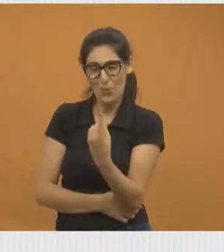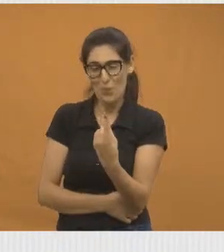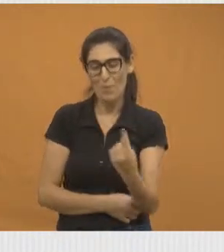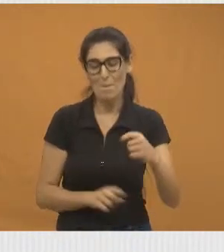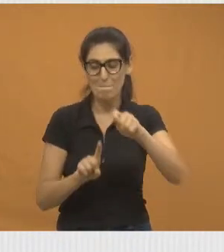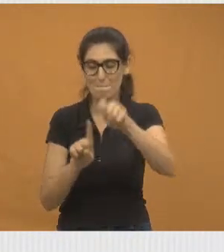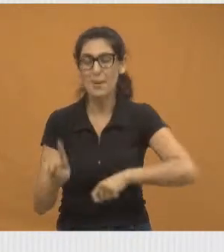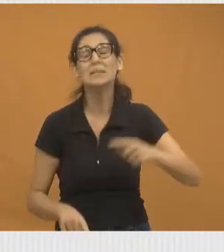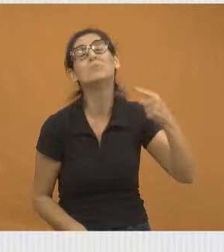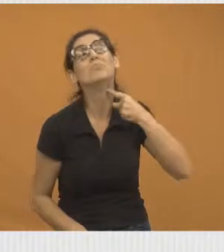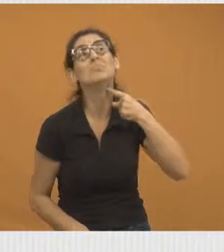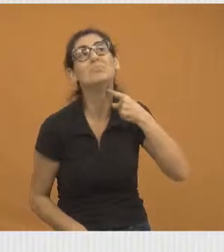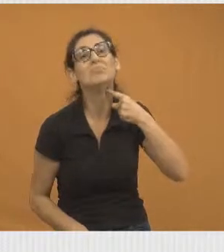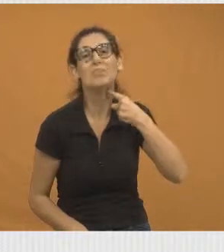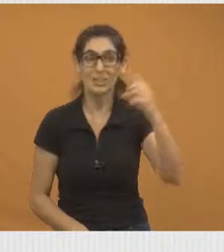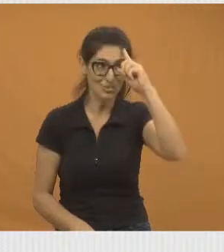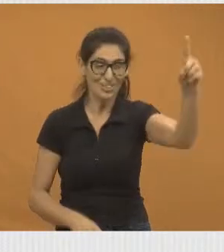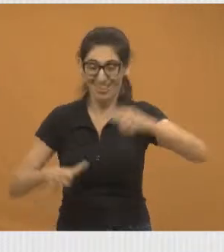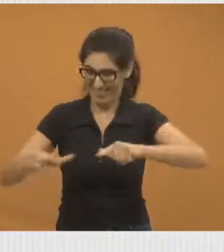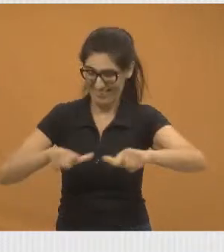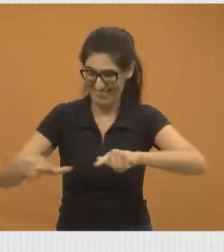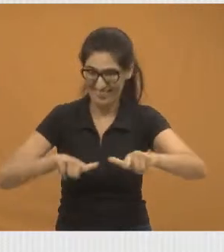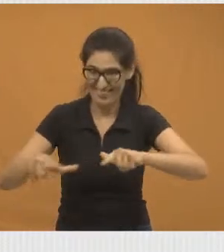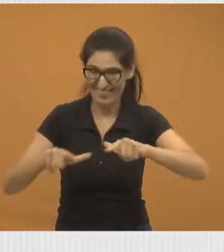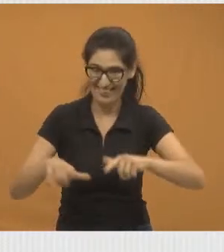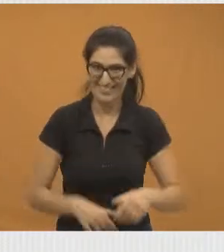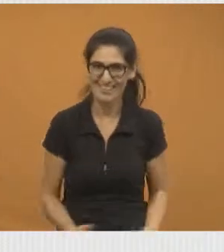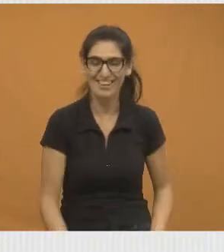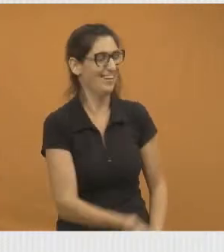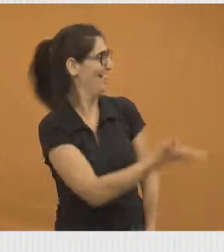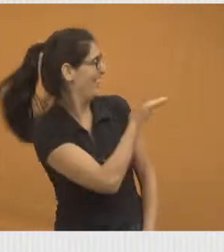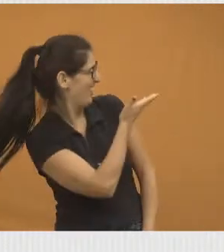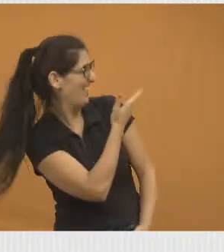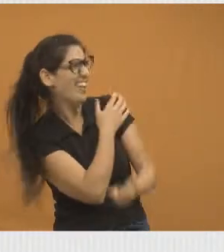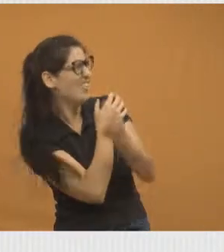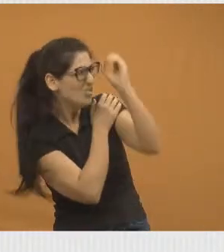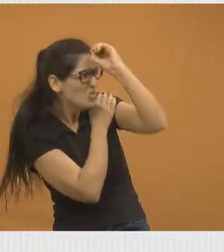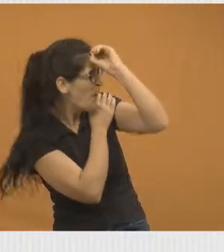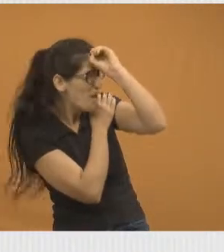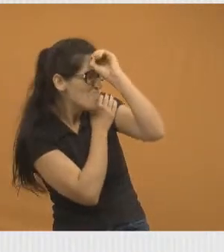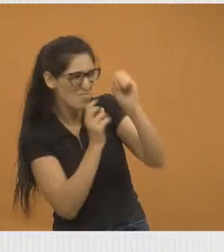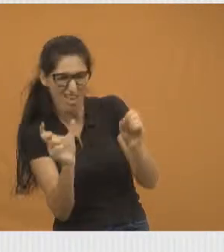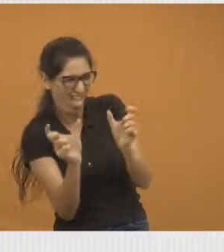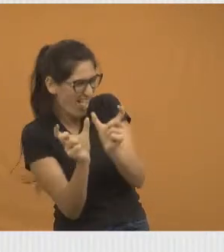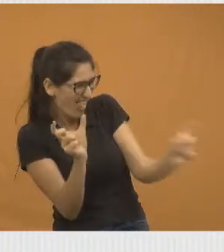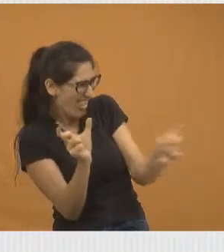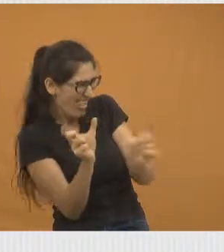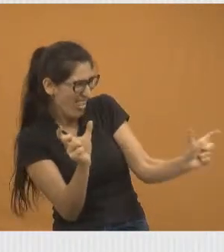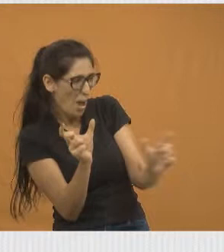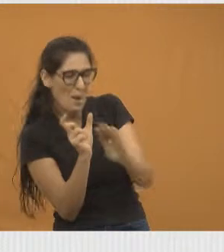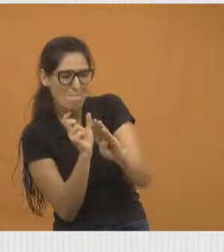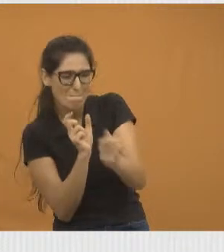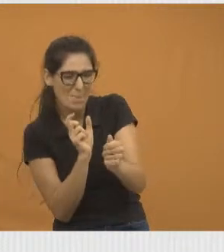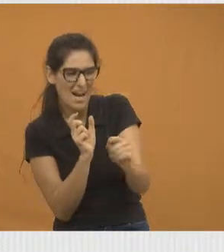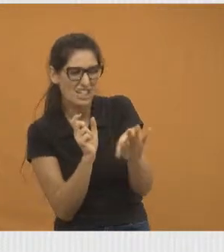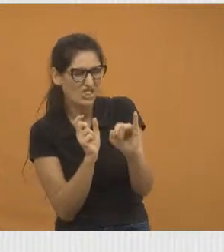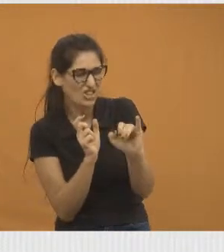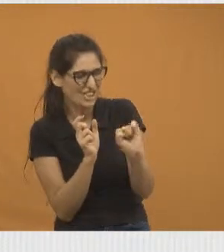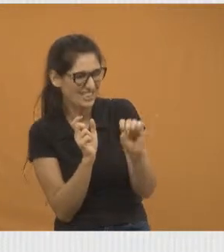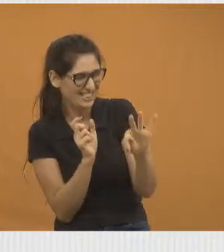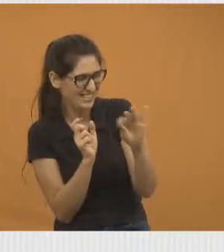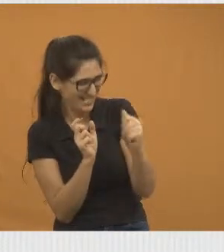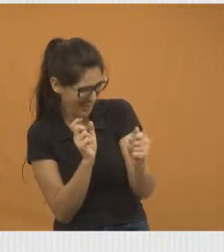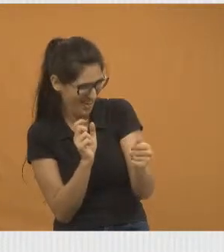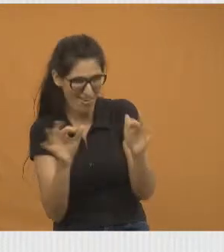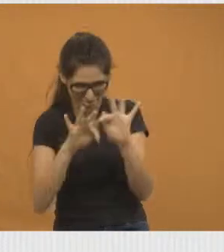na pessoa do carneiro edvaldo batista que na verdade nem sabe o sobrenome dele era batista né pessoal achou que aquele era meu parente pode